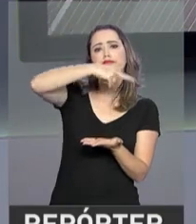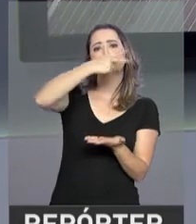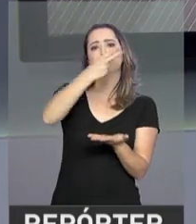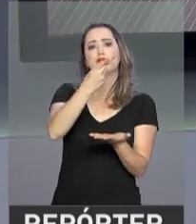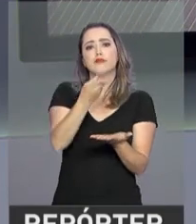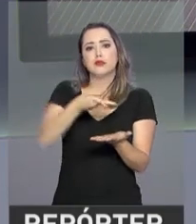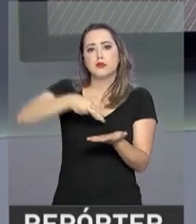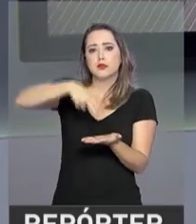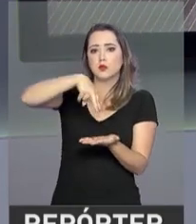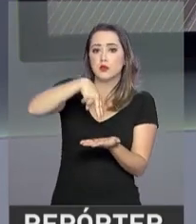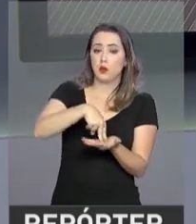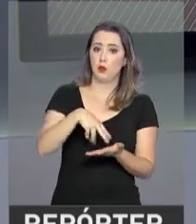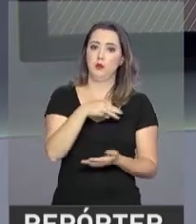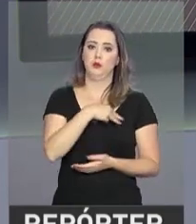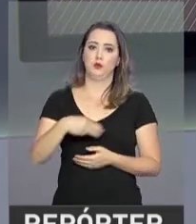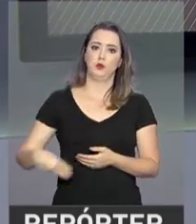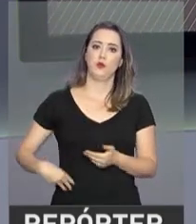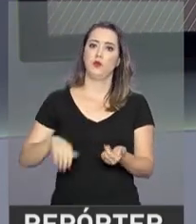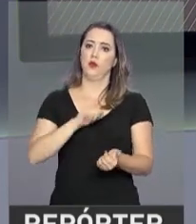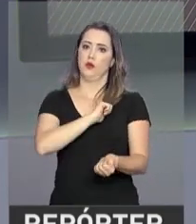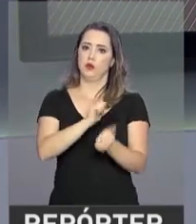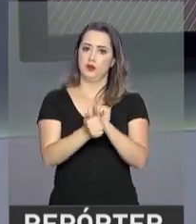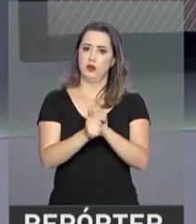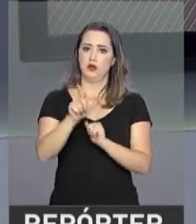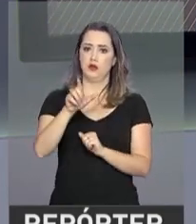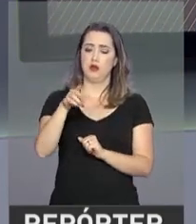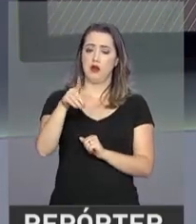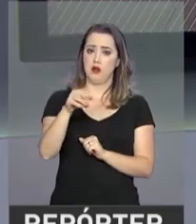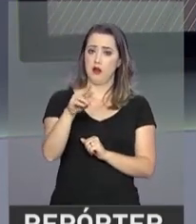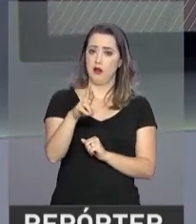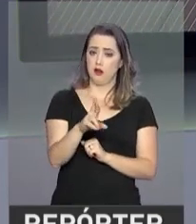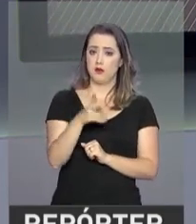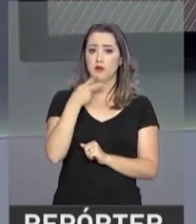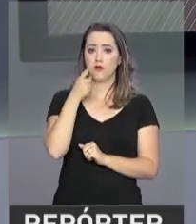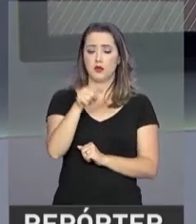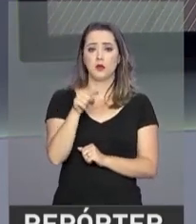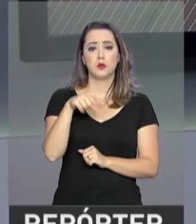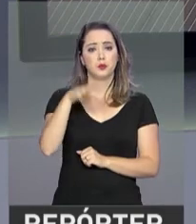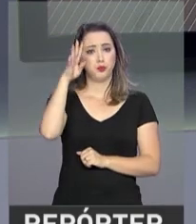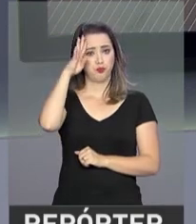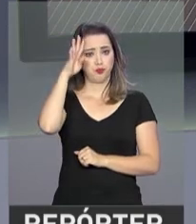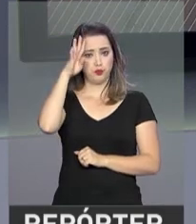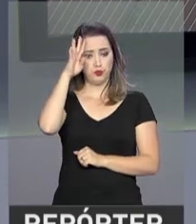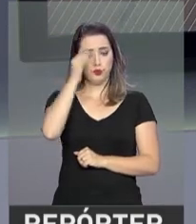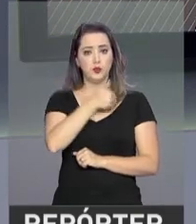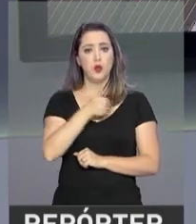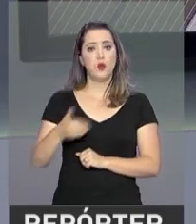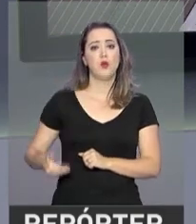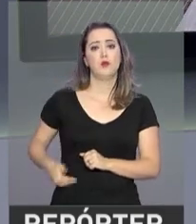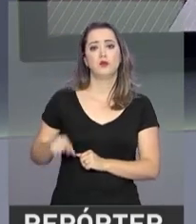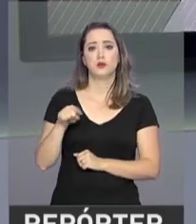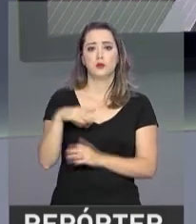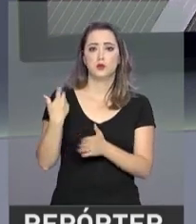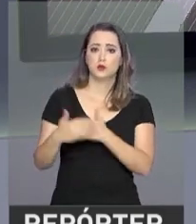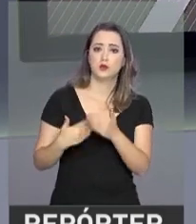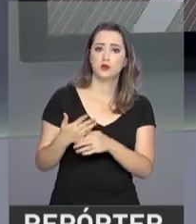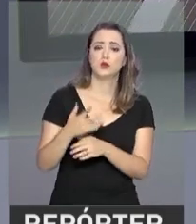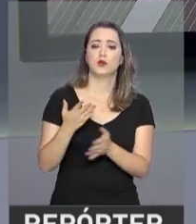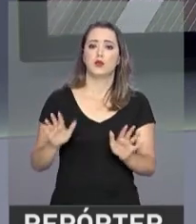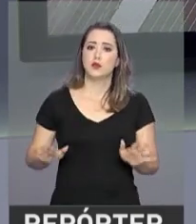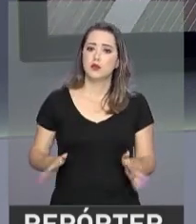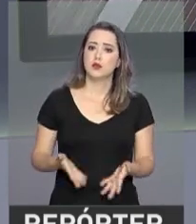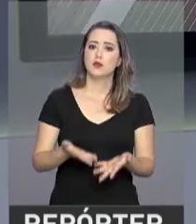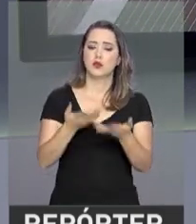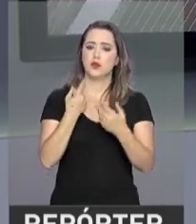fernando de carvalho lopes o ministro do esporte leandro cruz afirmou nesta quarta feira que o governo vai continuar incentivando